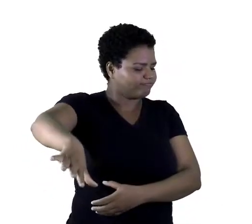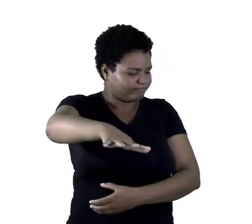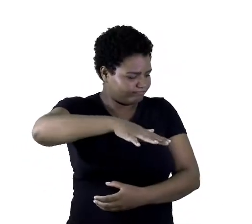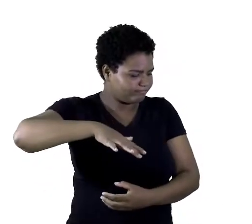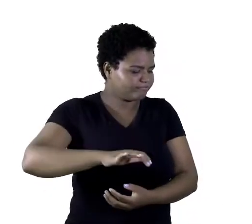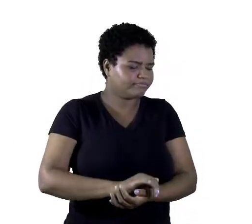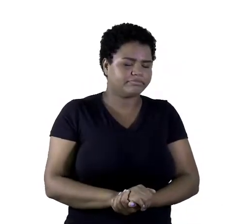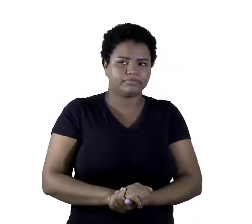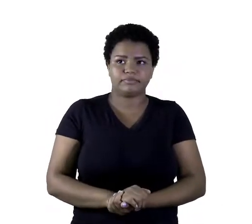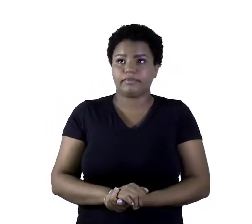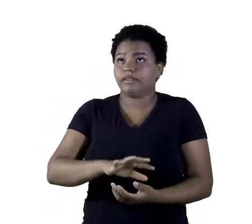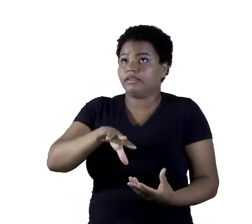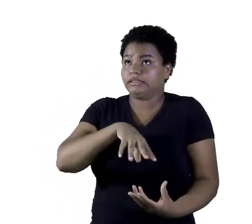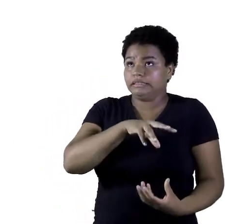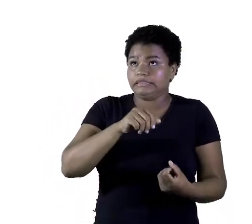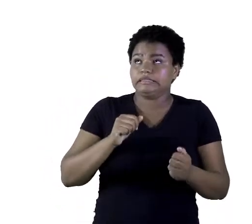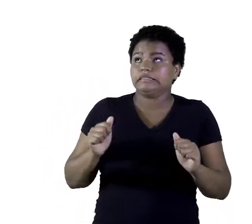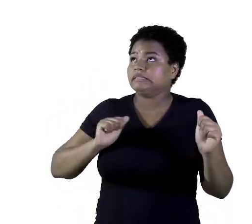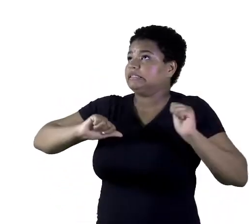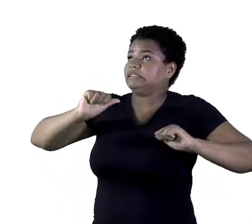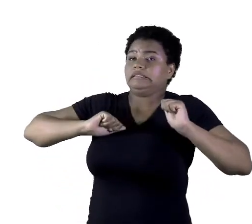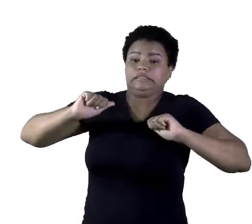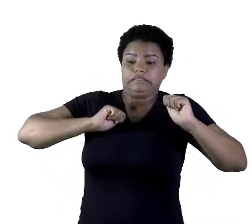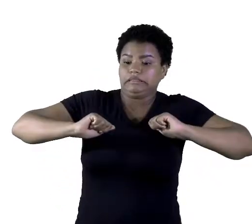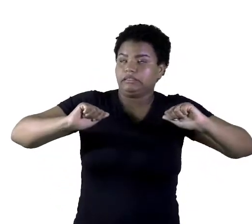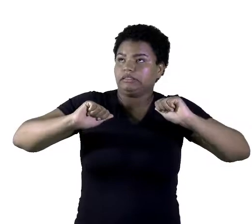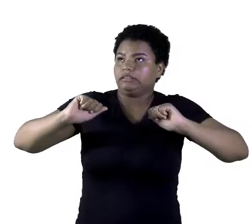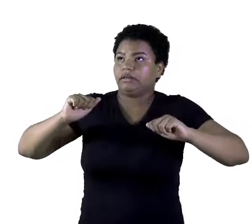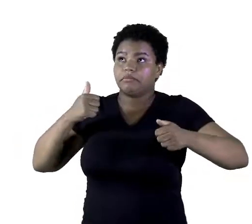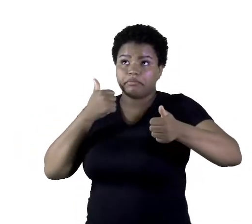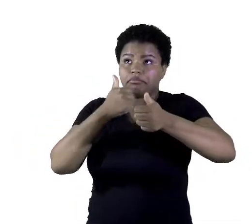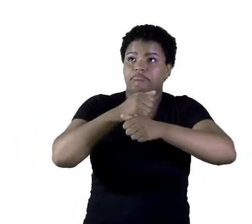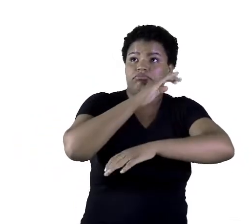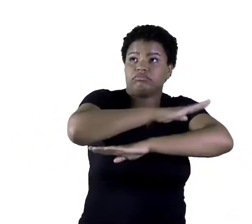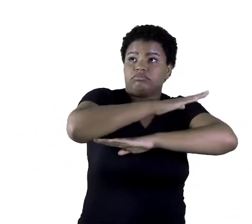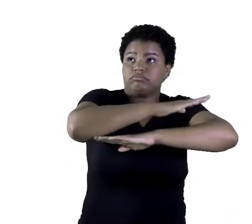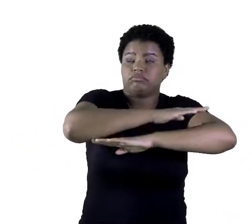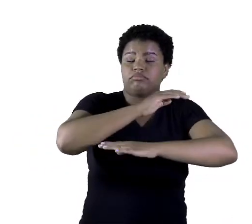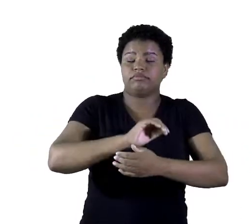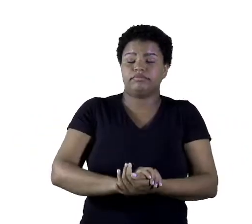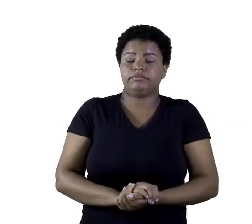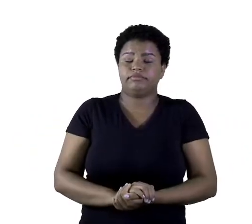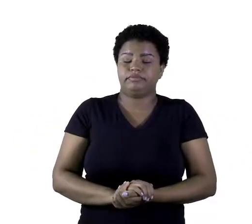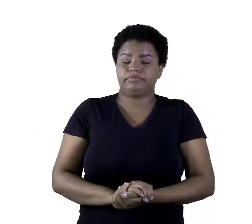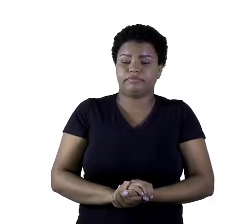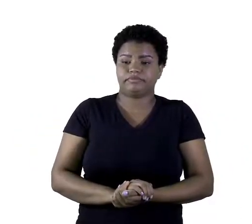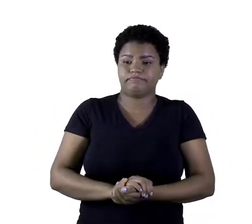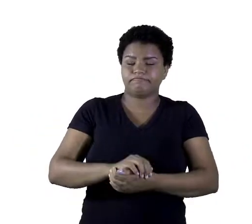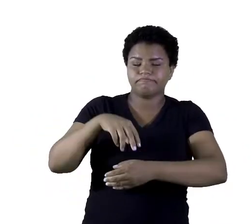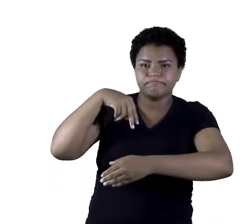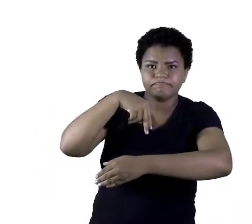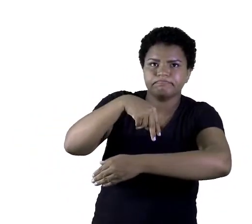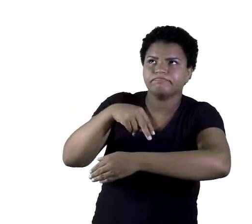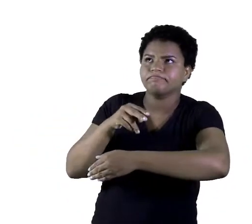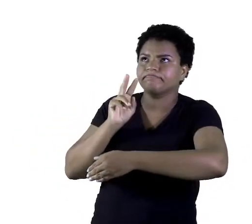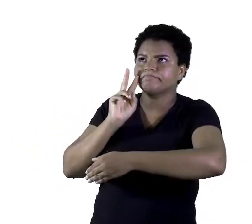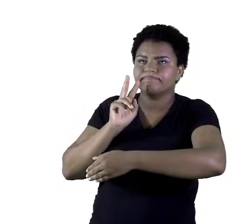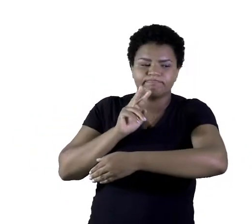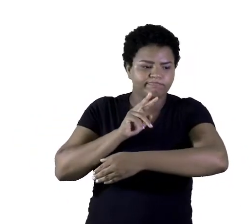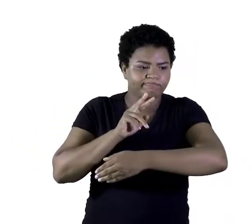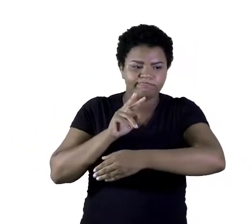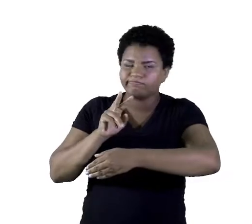boa surra com esse medo bobo. Qualquer dia desses eu vou te levar ao mundo para vê-los de